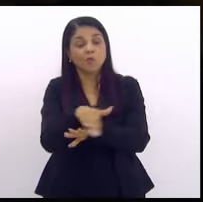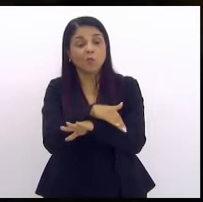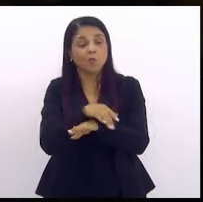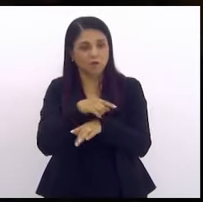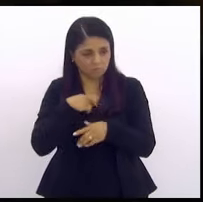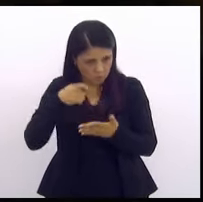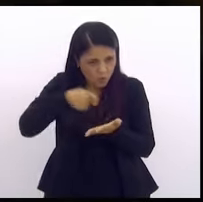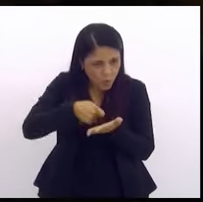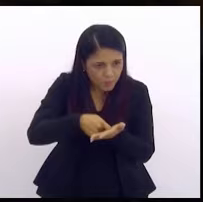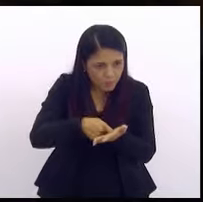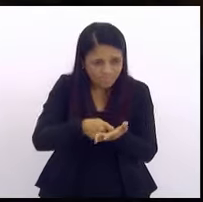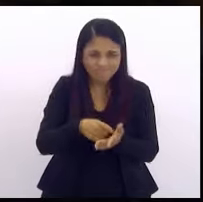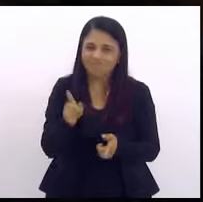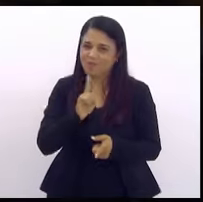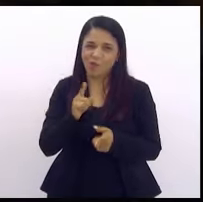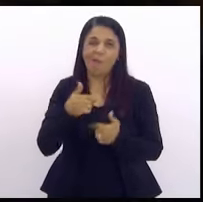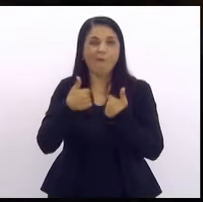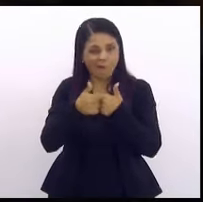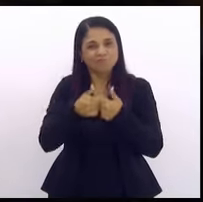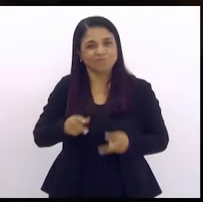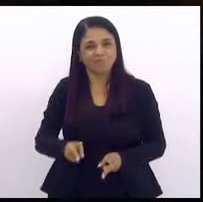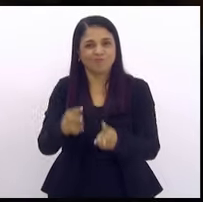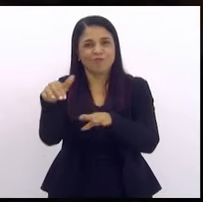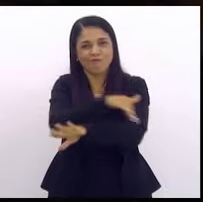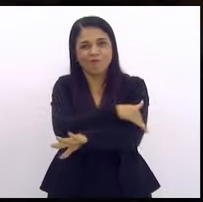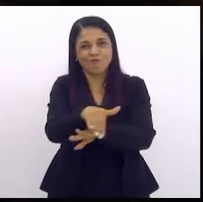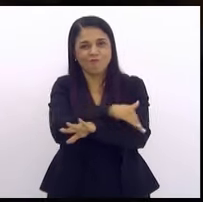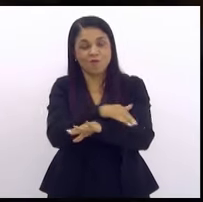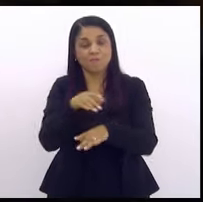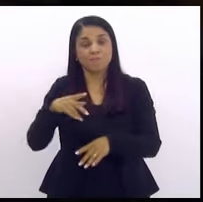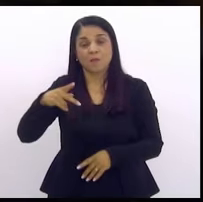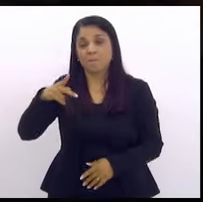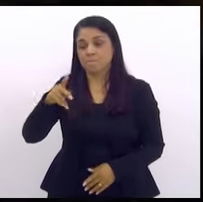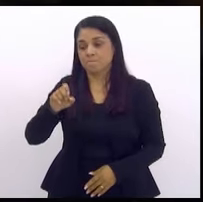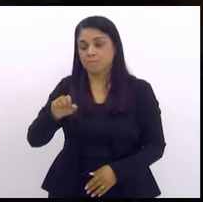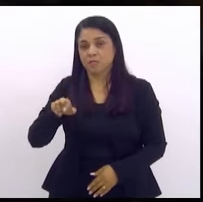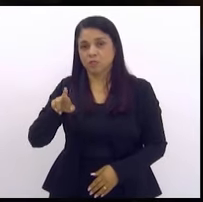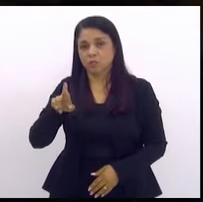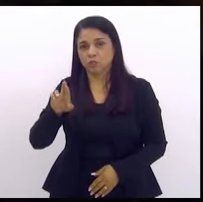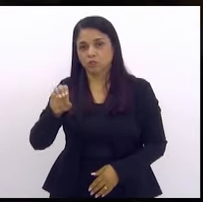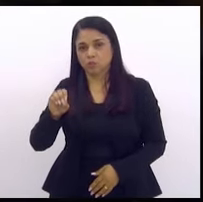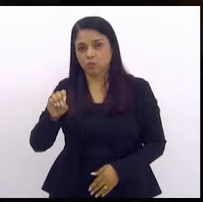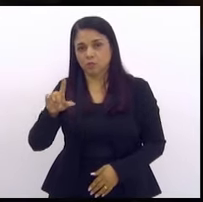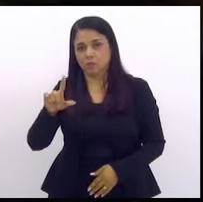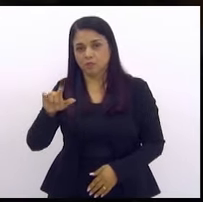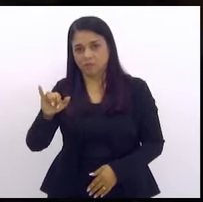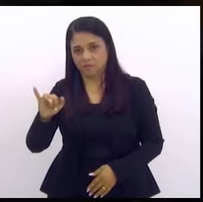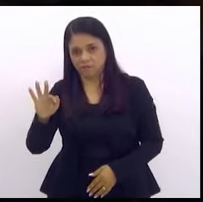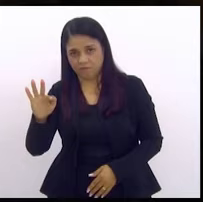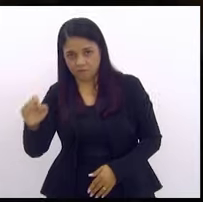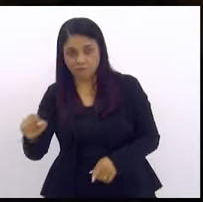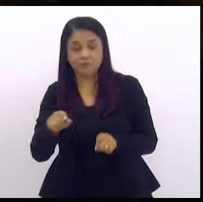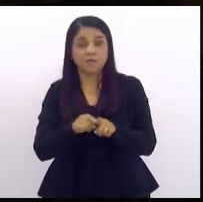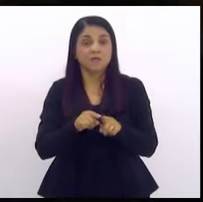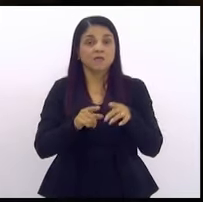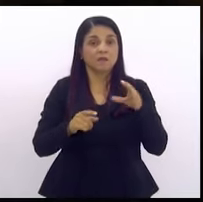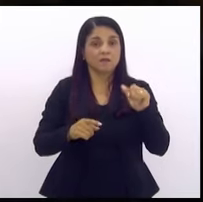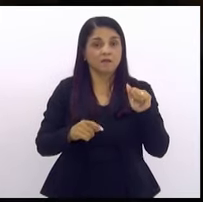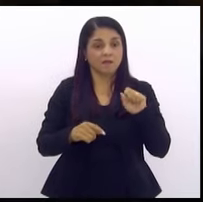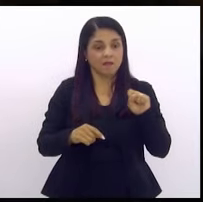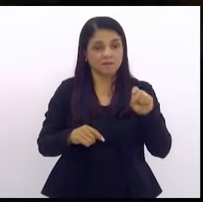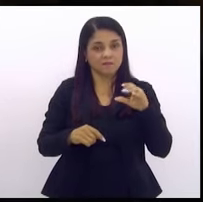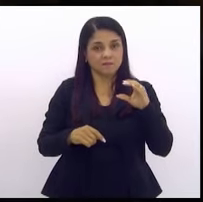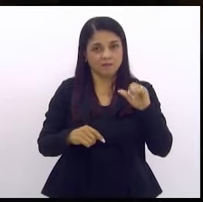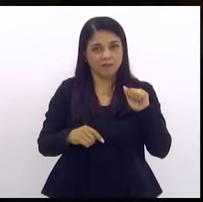estava circulando. Essa Petroíta e Cascatinha é a mesma empresa, presidente, que vocês, deputados que não são de Petrópolis,